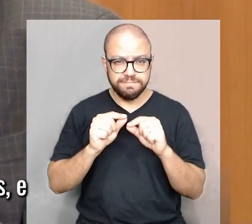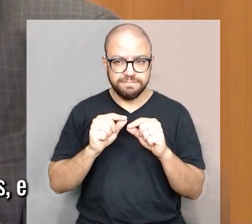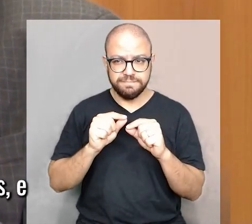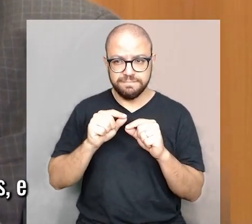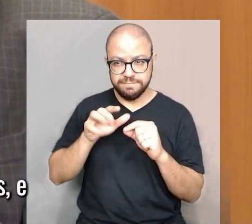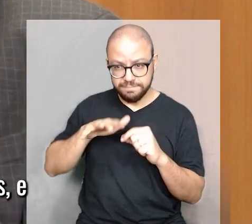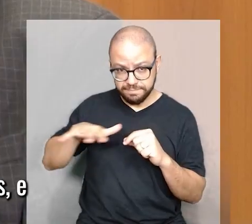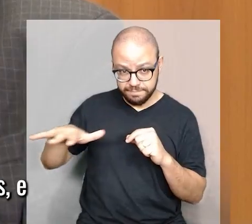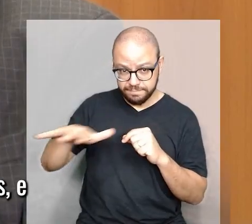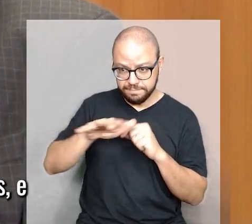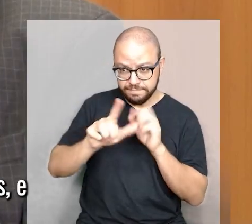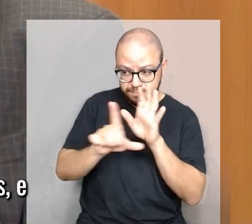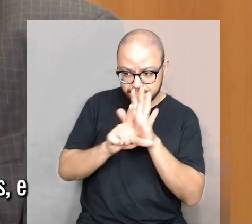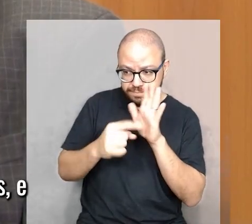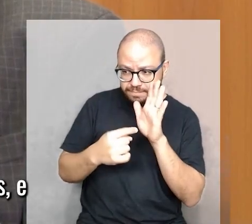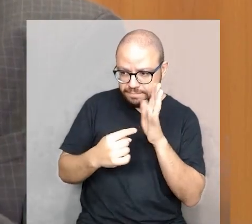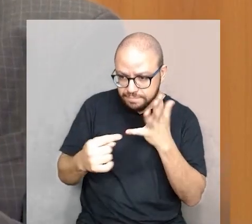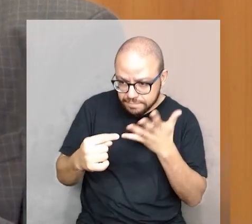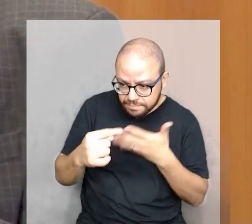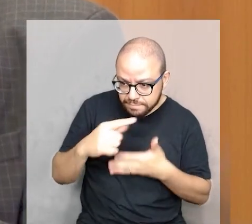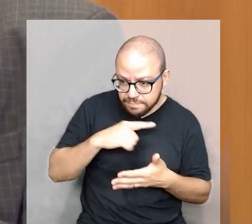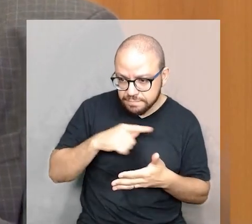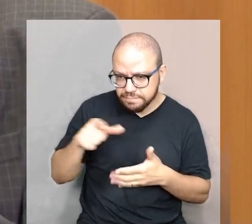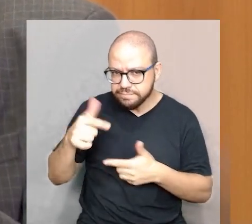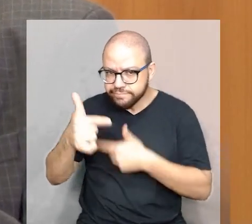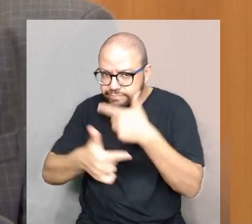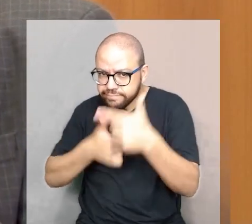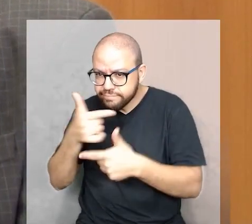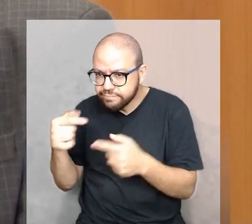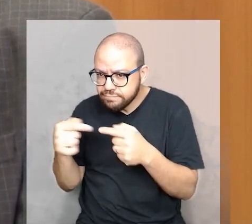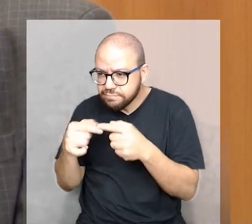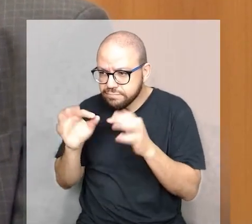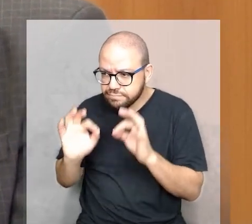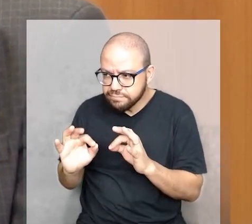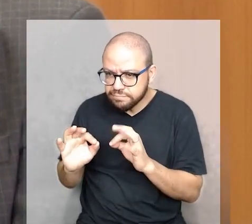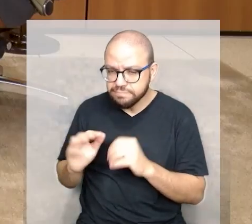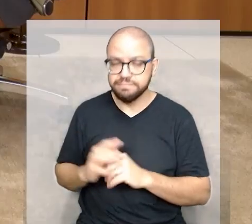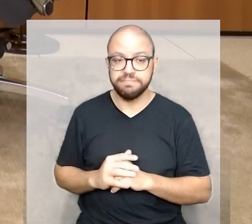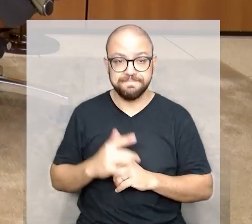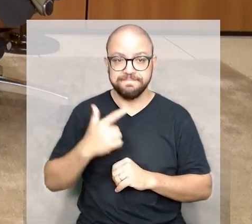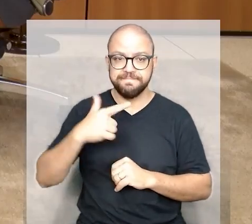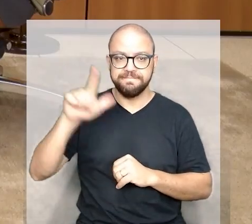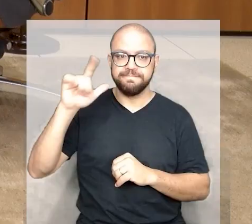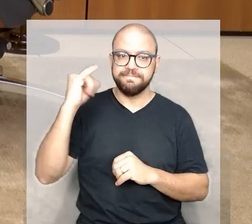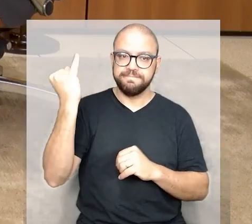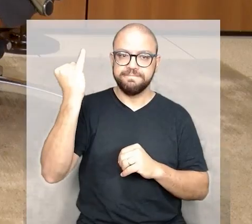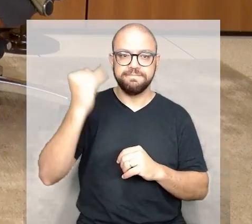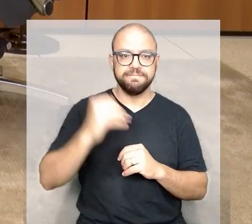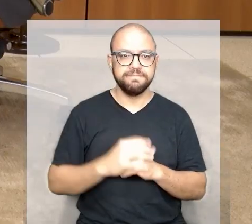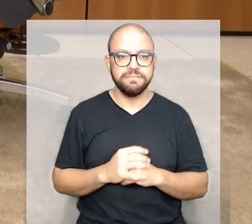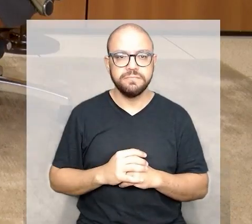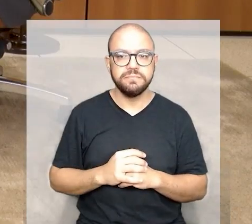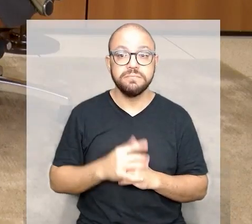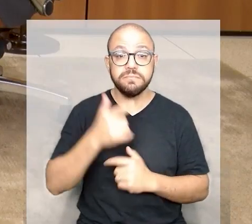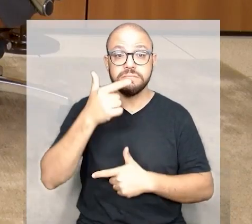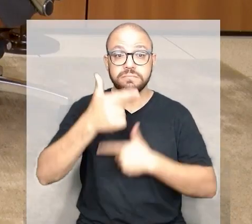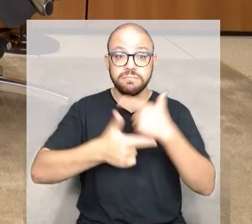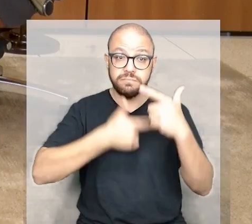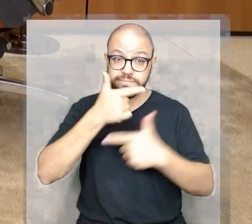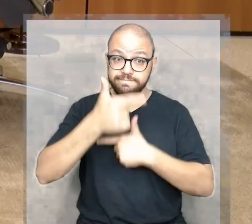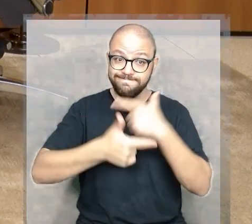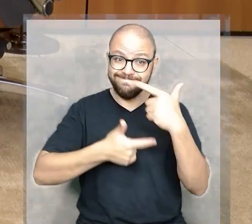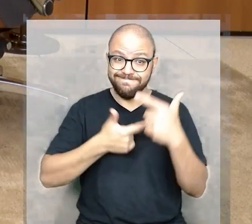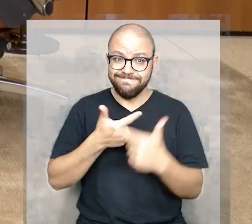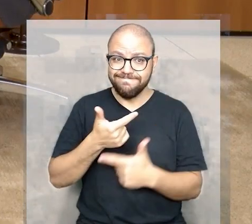se os requisitos legais estão presentes e se aquele é um trabalho que pode ser considerado um trabalho legal. Outro ponto sensível também é o